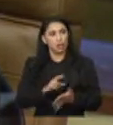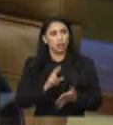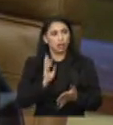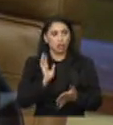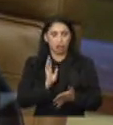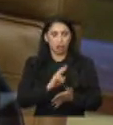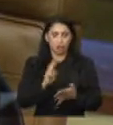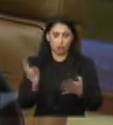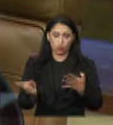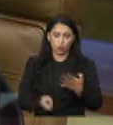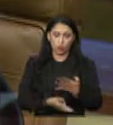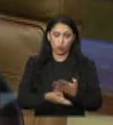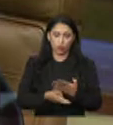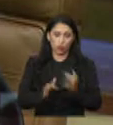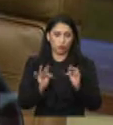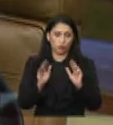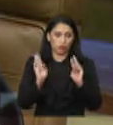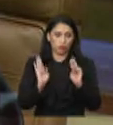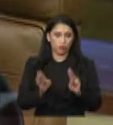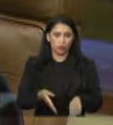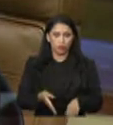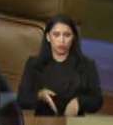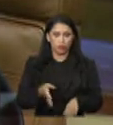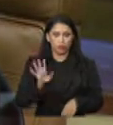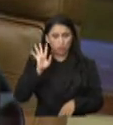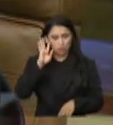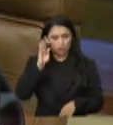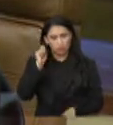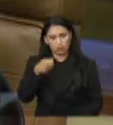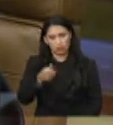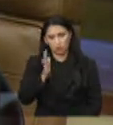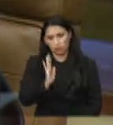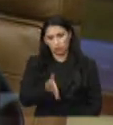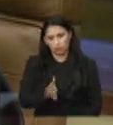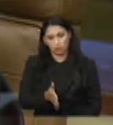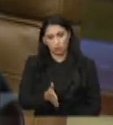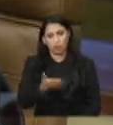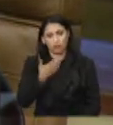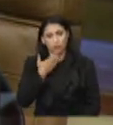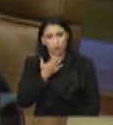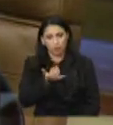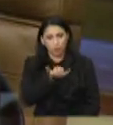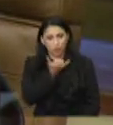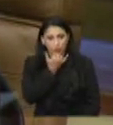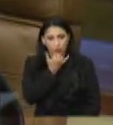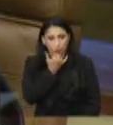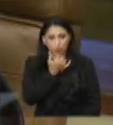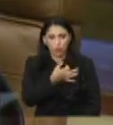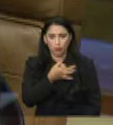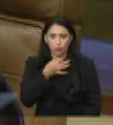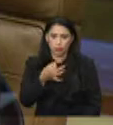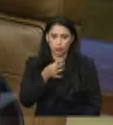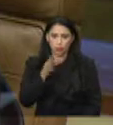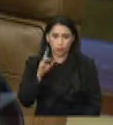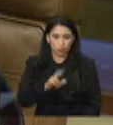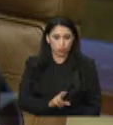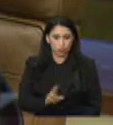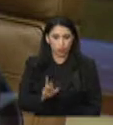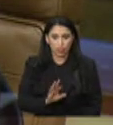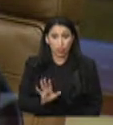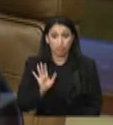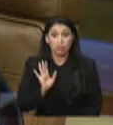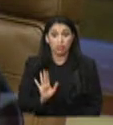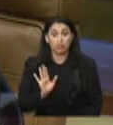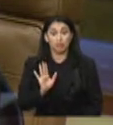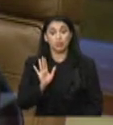julgar o explícito para Além disso com todas as vênias para os compreensões e sentido oposto